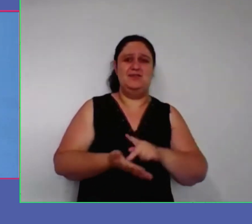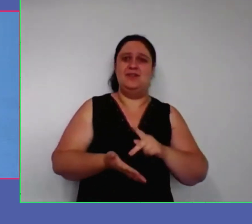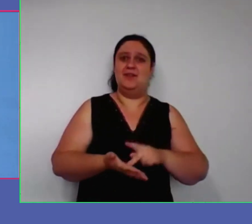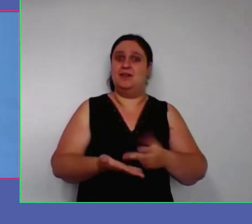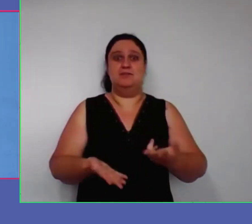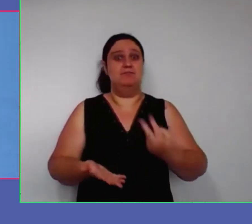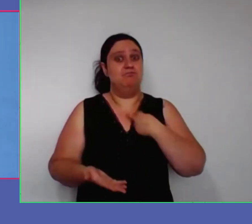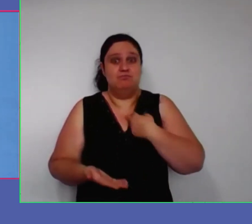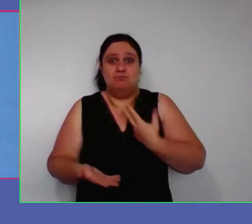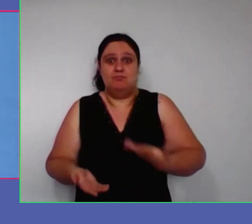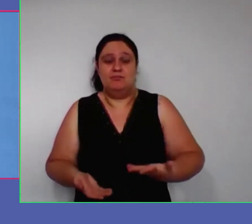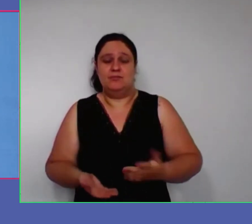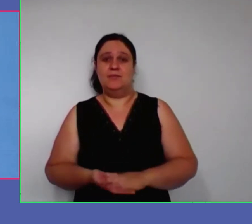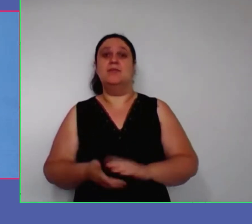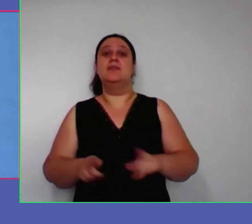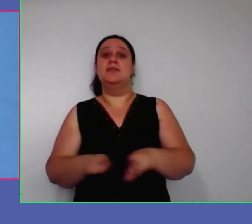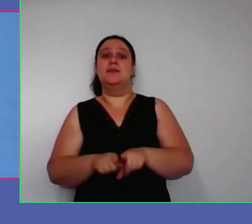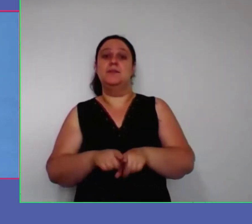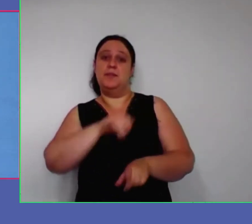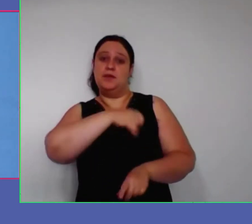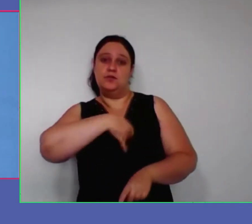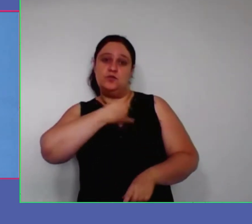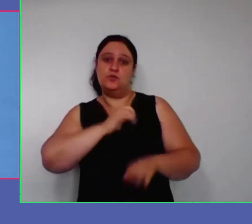no Evangelho de João capítulo 1,